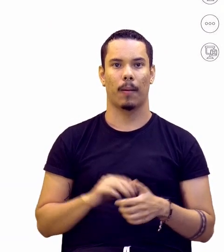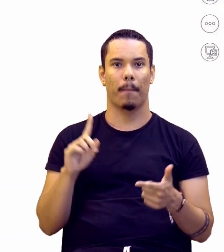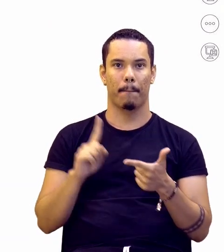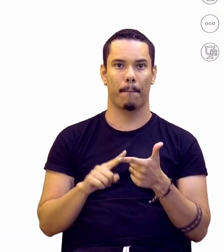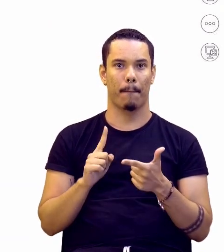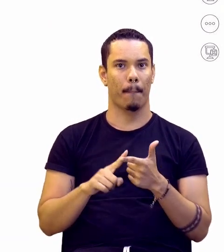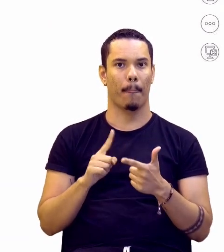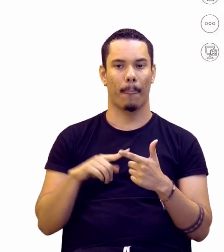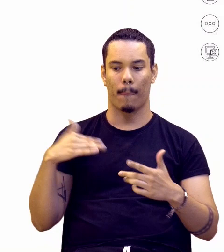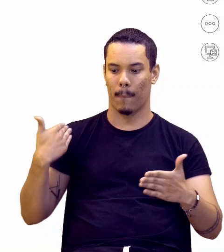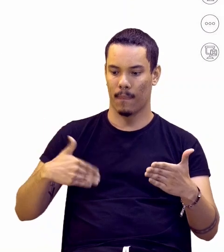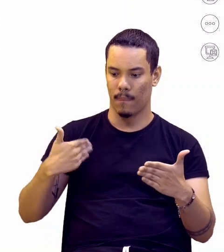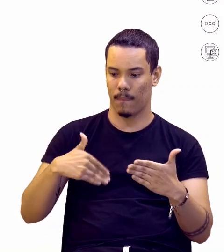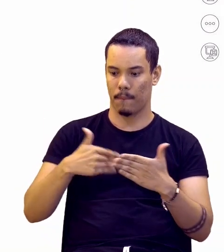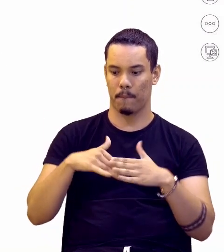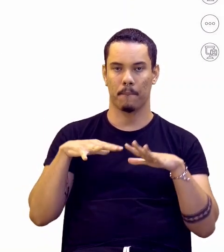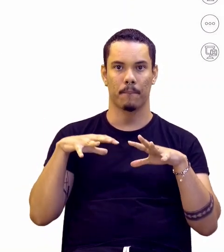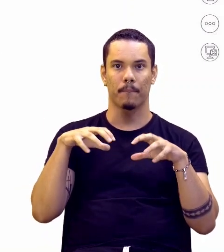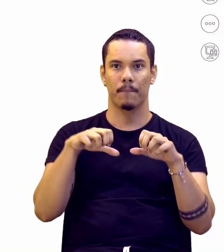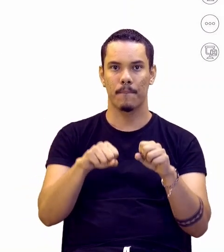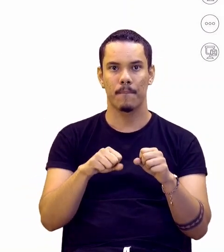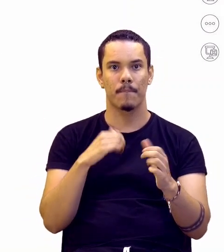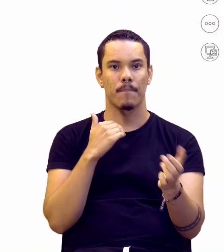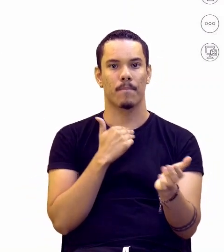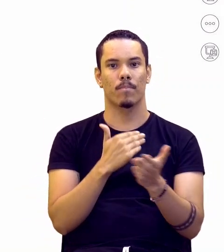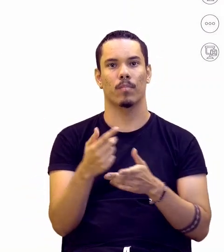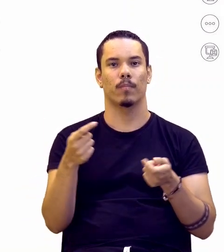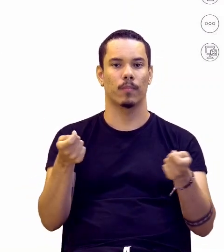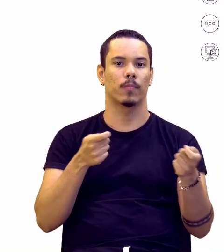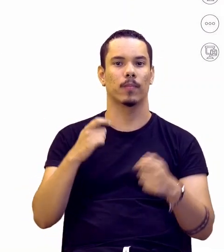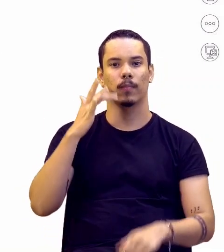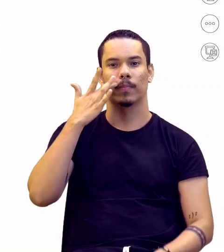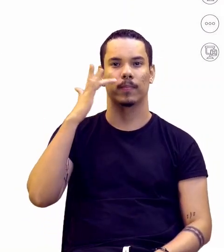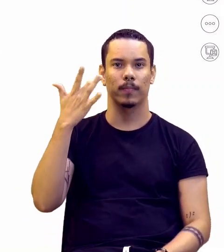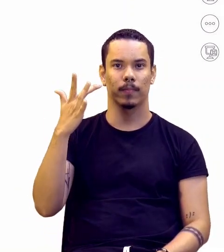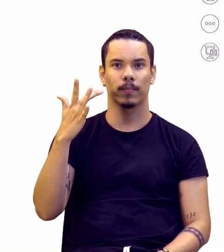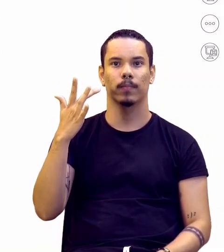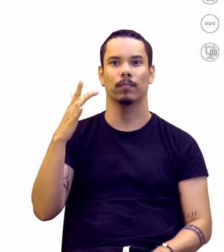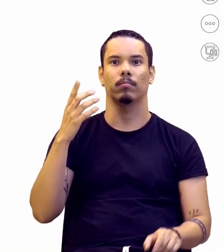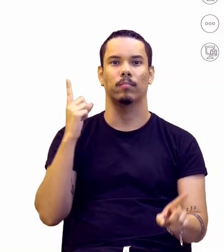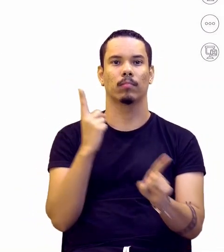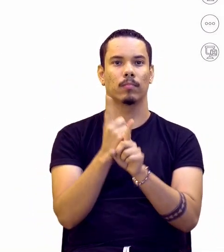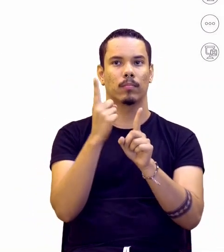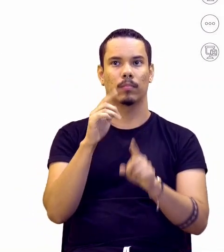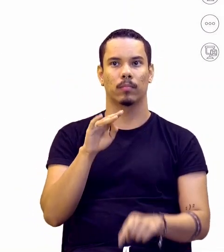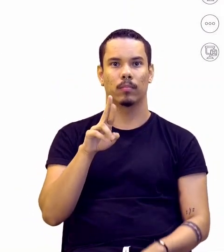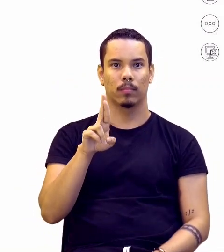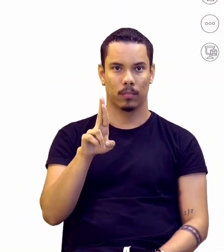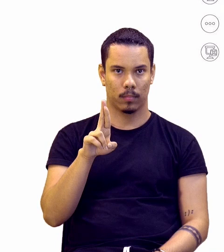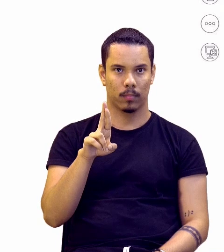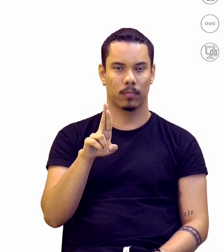o processo de colonização a partir dos garimpos de ouro localizados ao longo da